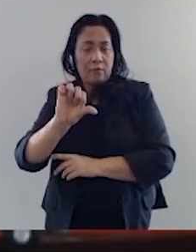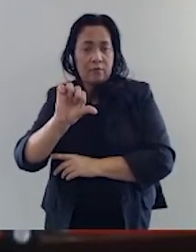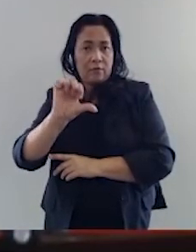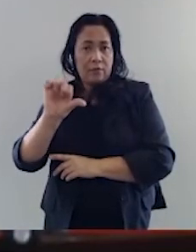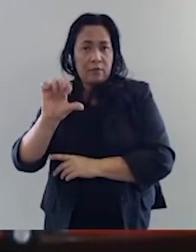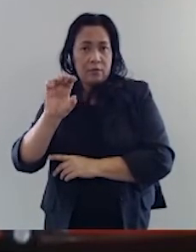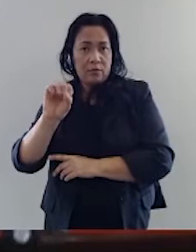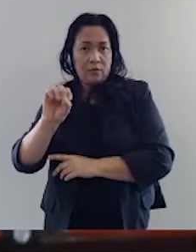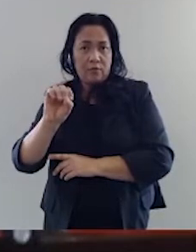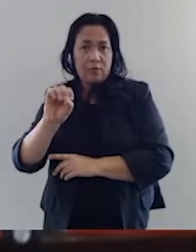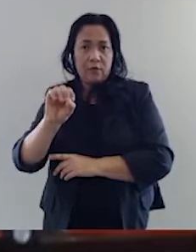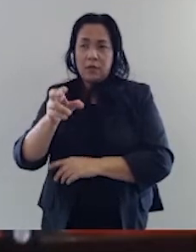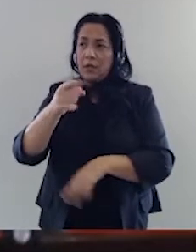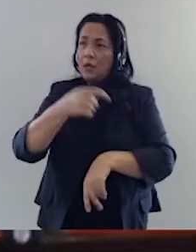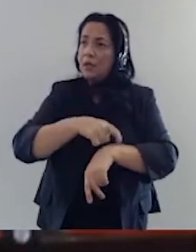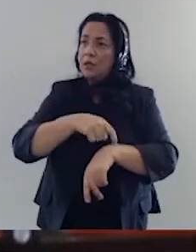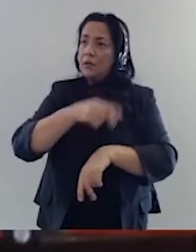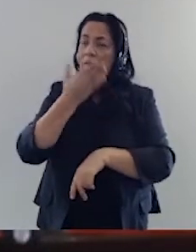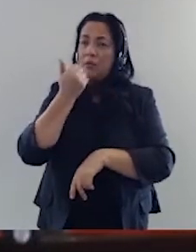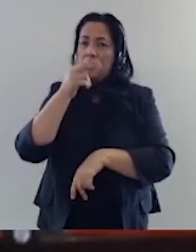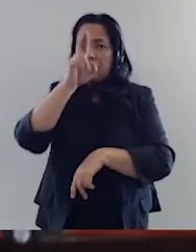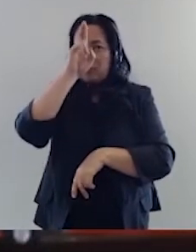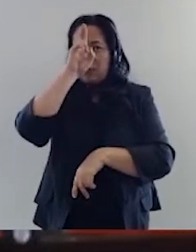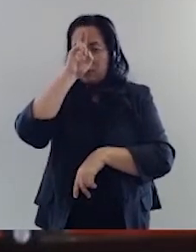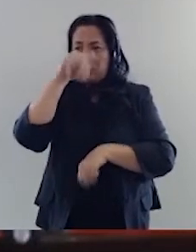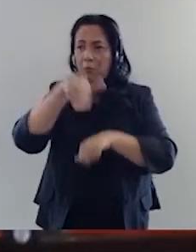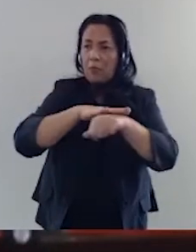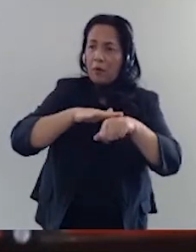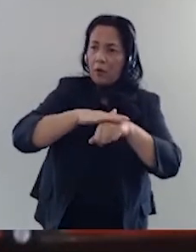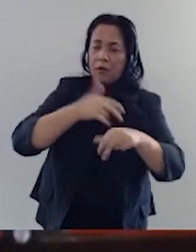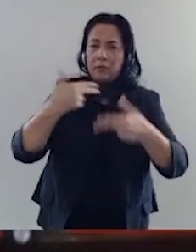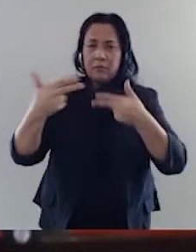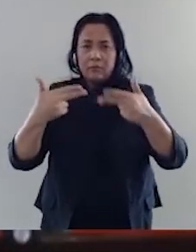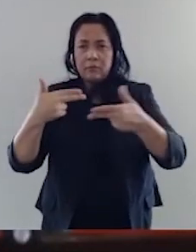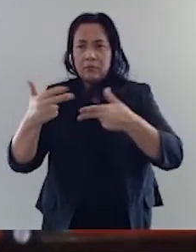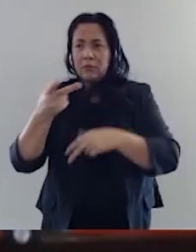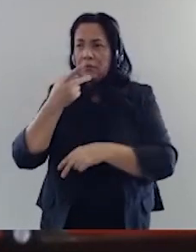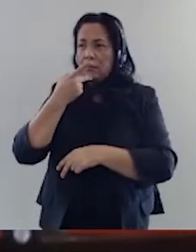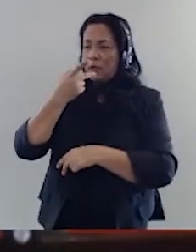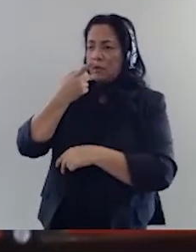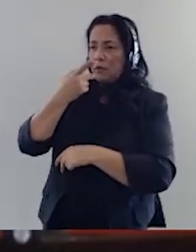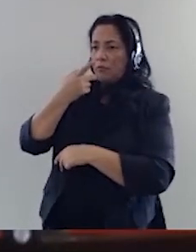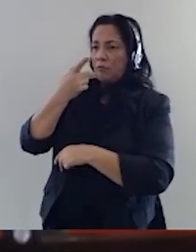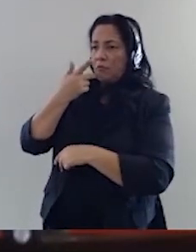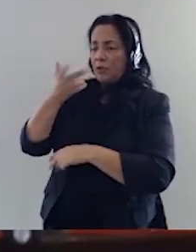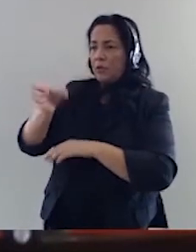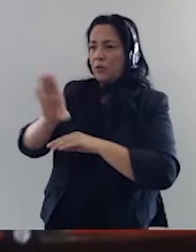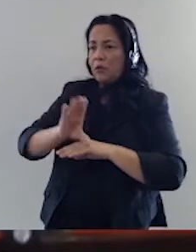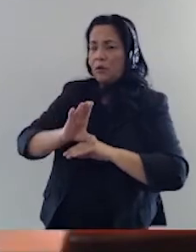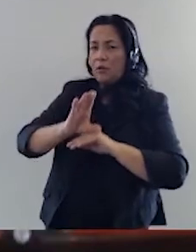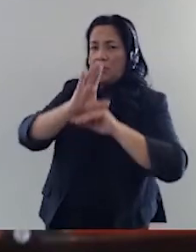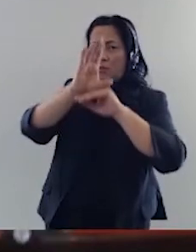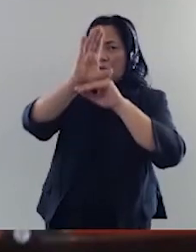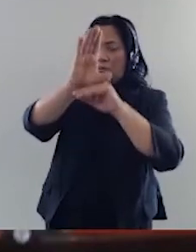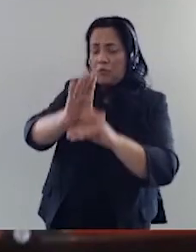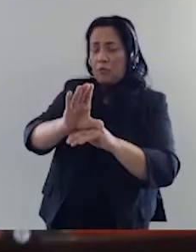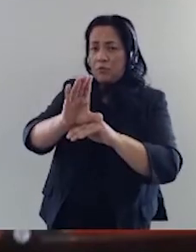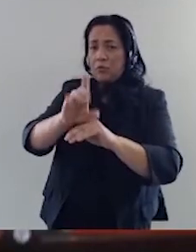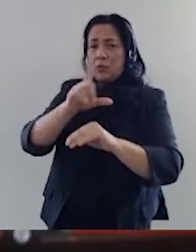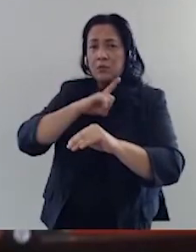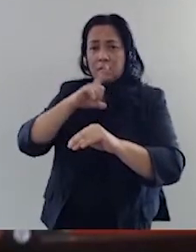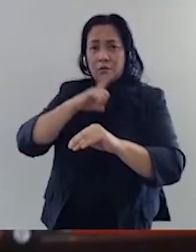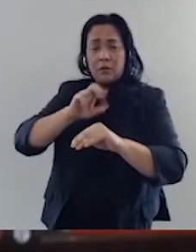que precedeu a sua conferência, ele nos dizia: ho letto la tua Costituzione con ammirazione.